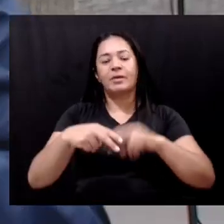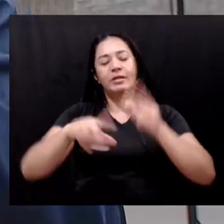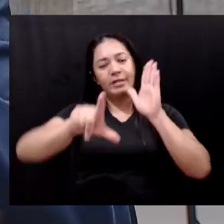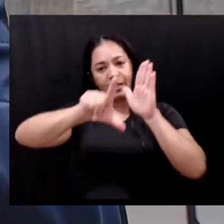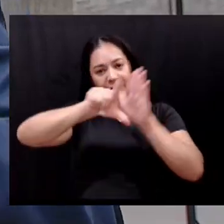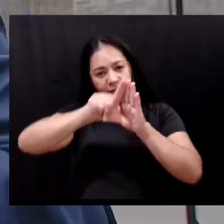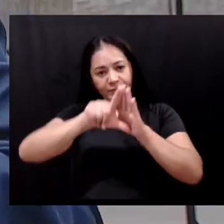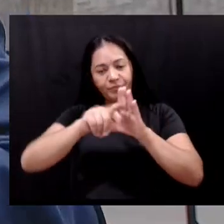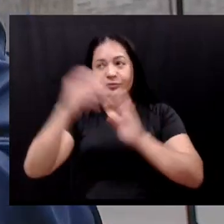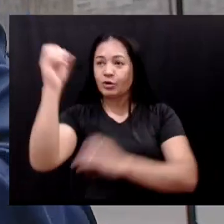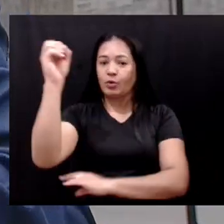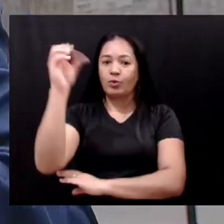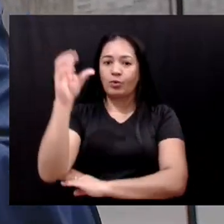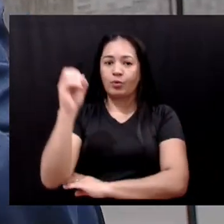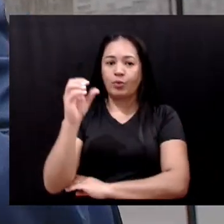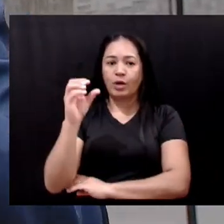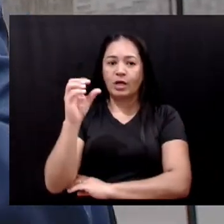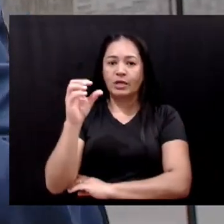ficarão